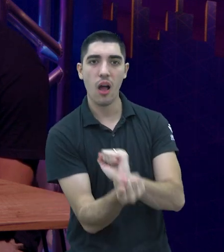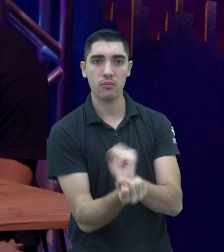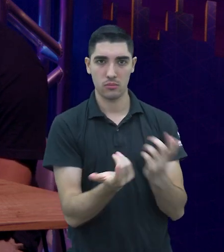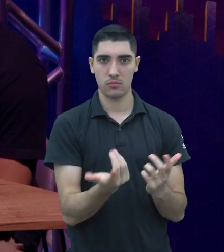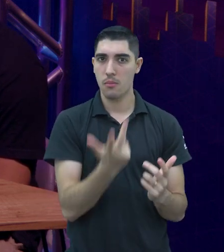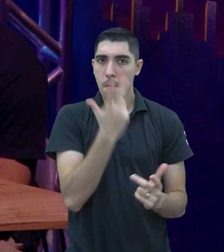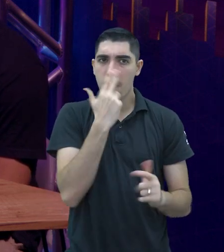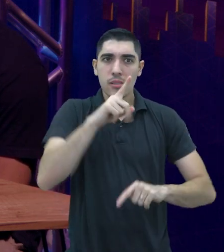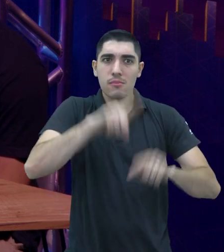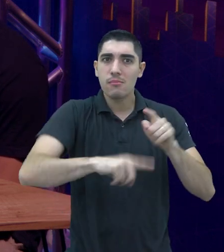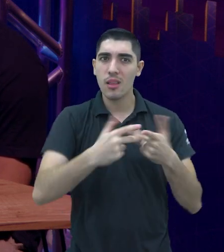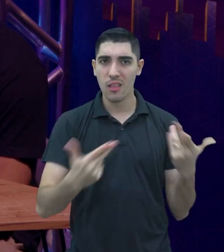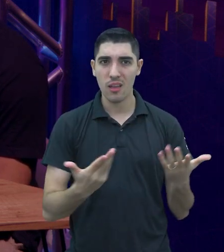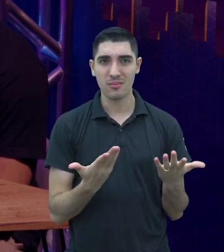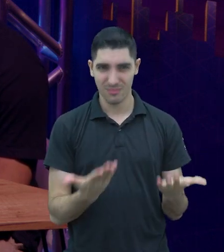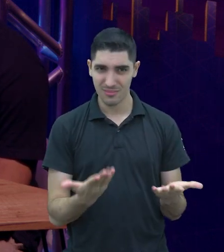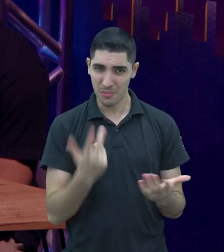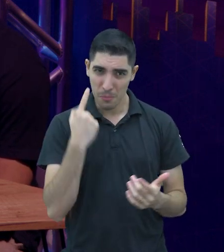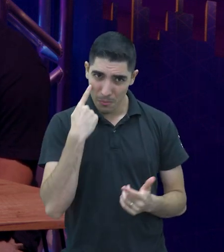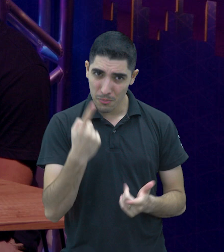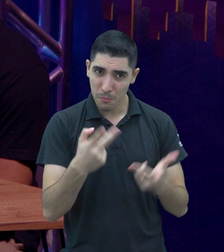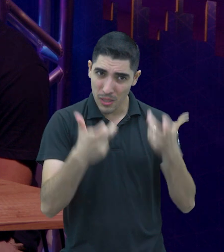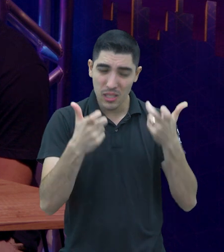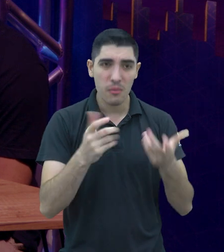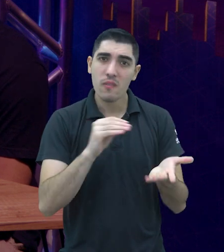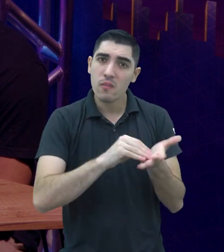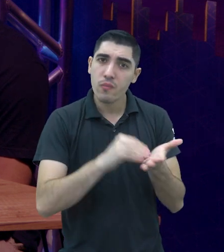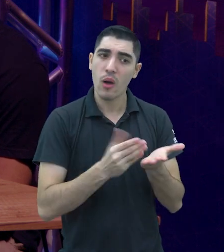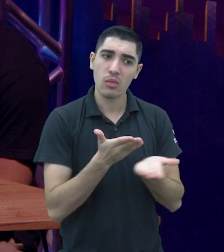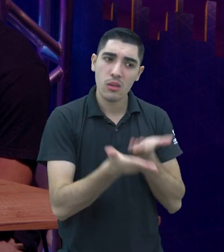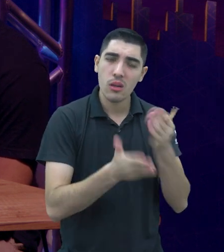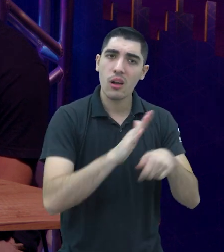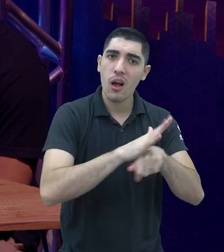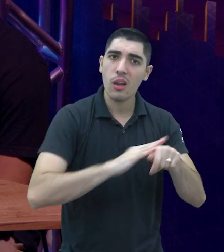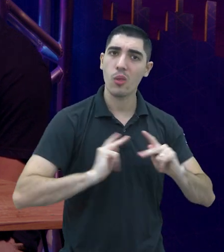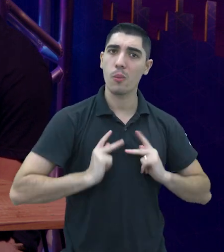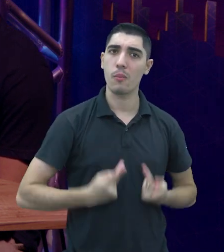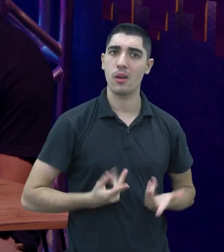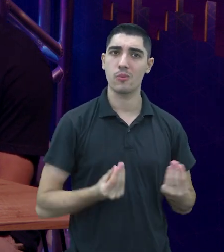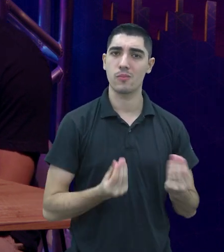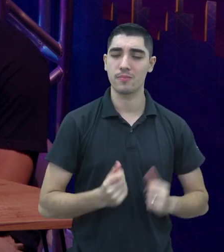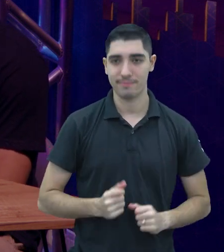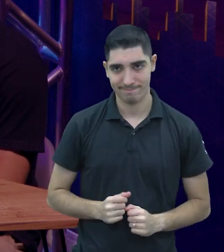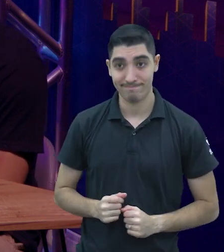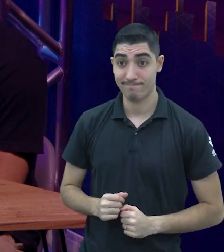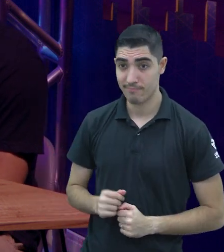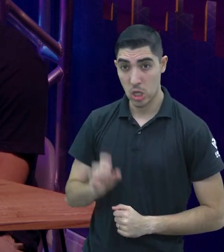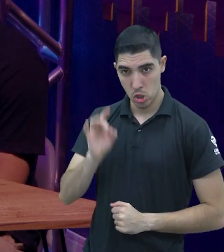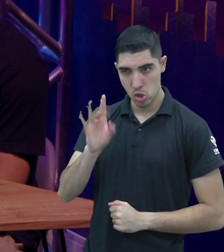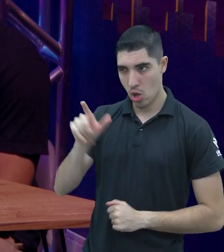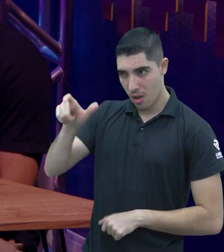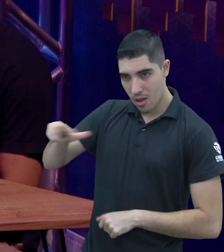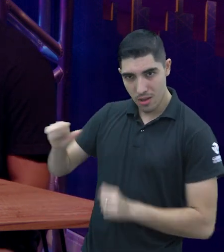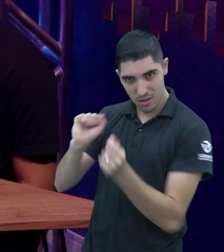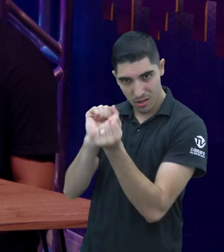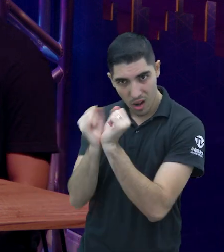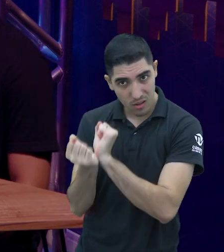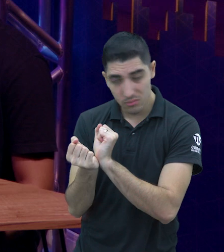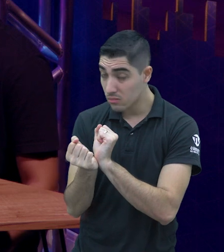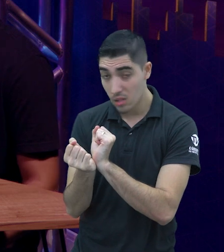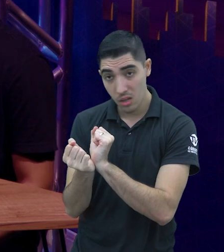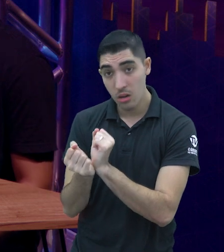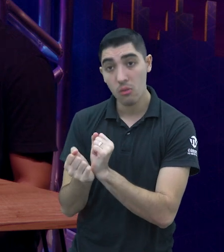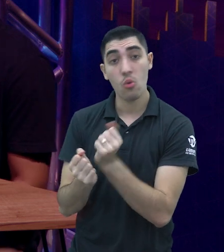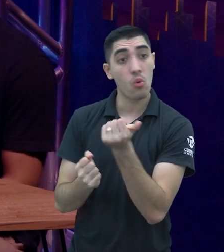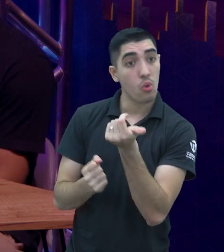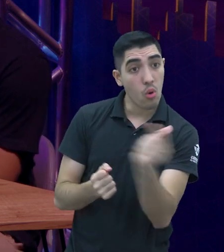comprados e, enfim, totalmente desumano. E não só, né, os